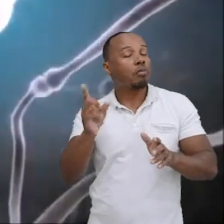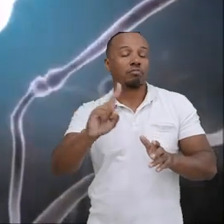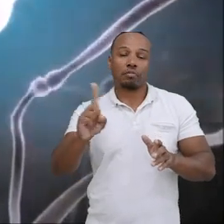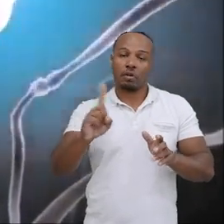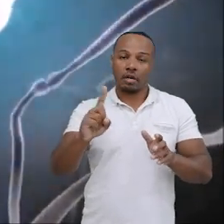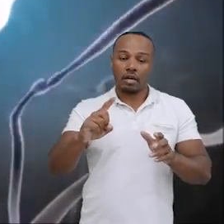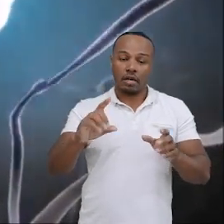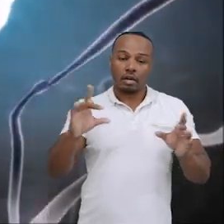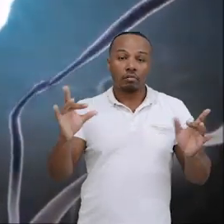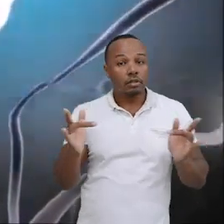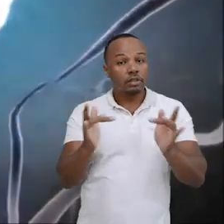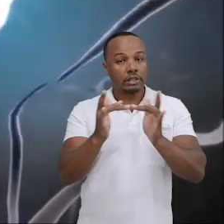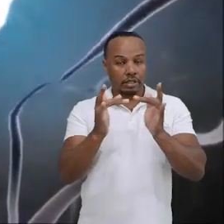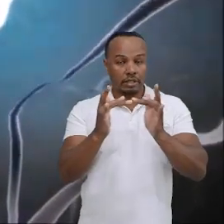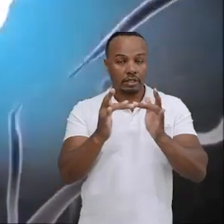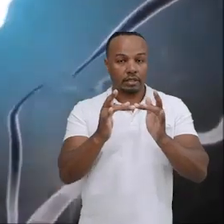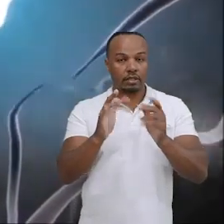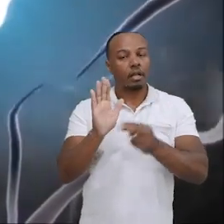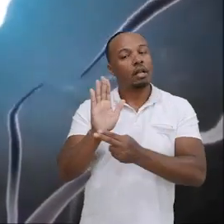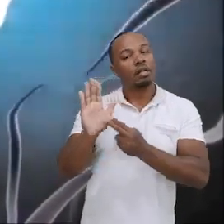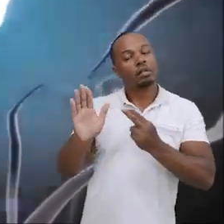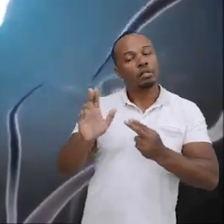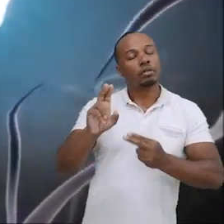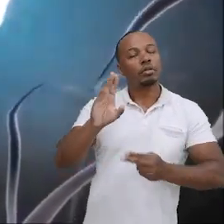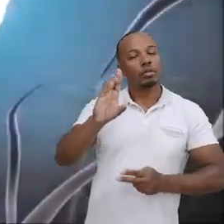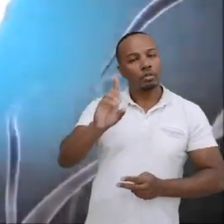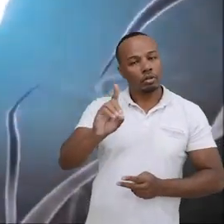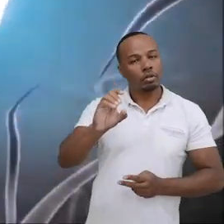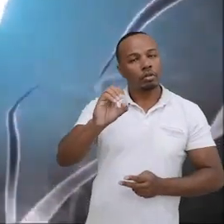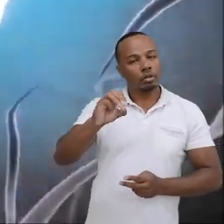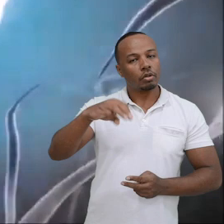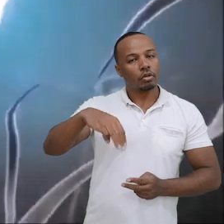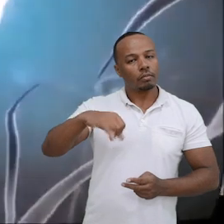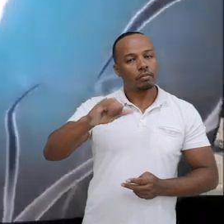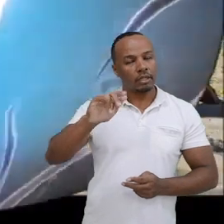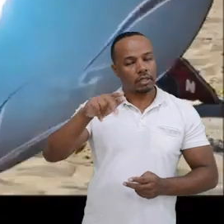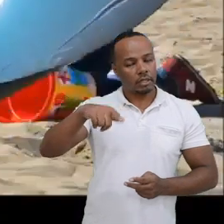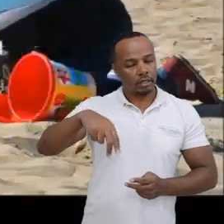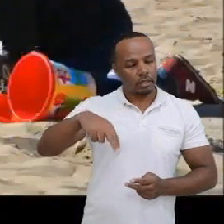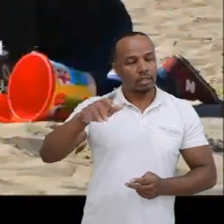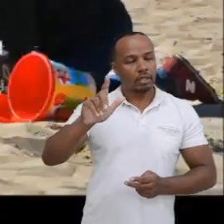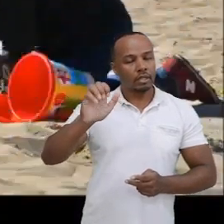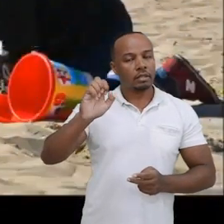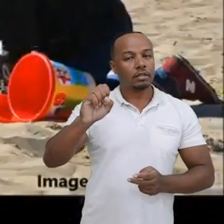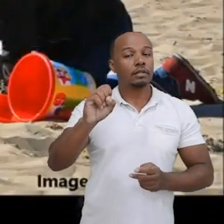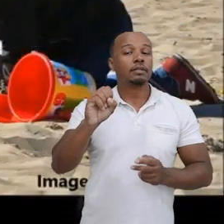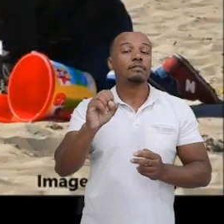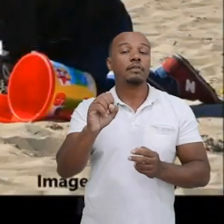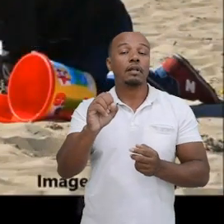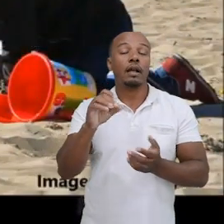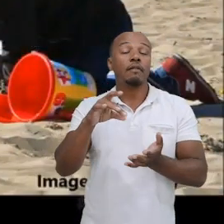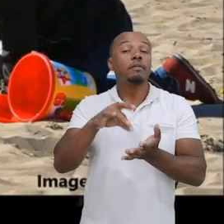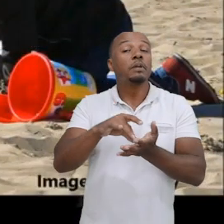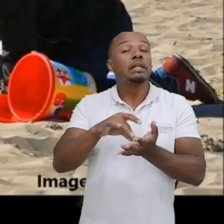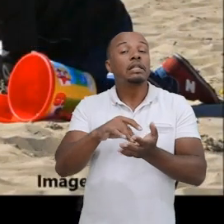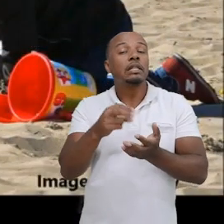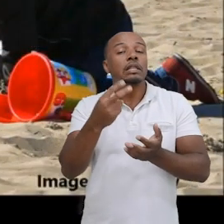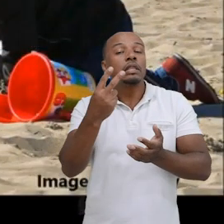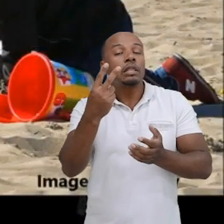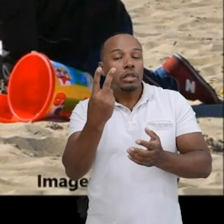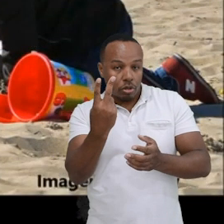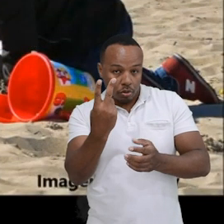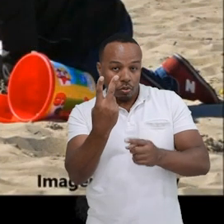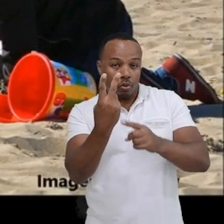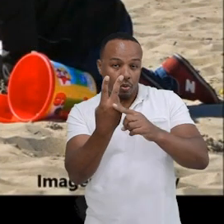Domingues afirma que somente em torno de 2/3 das sinapses presentes na infância são